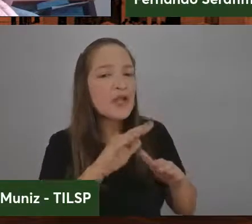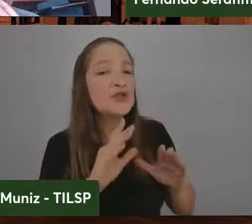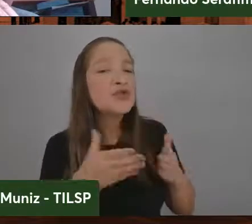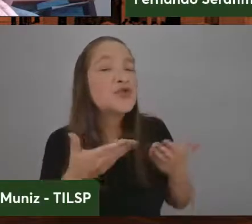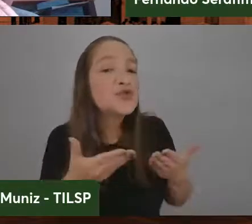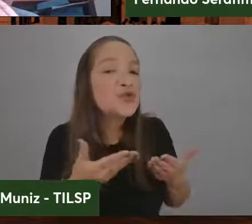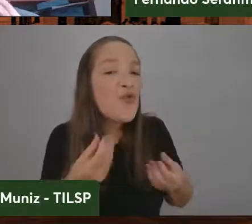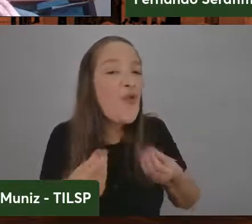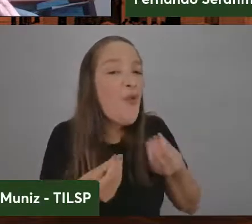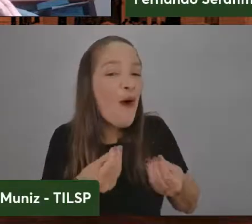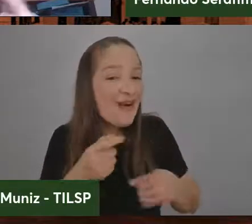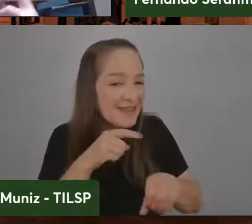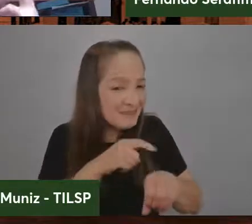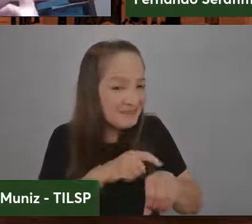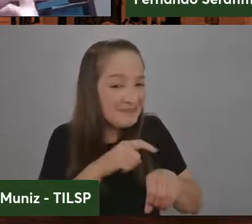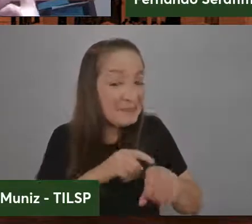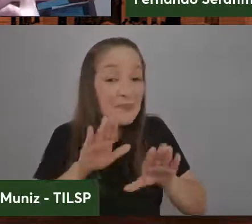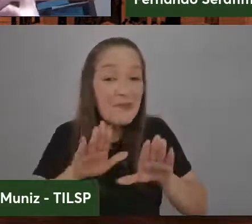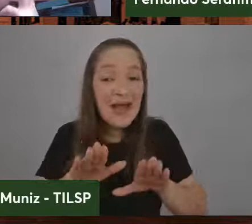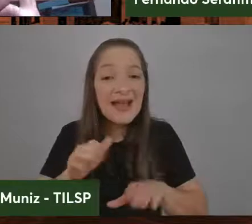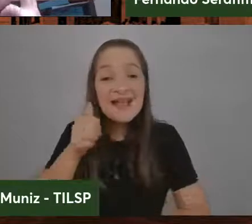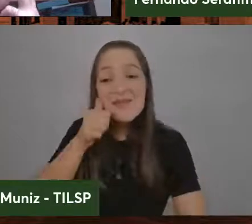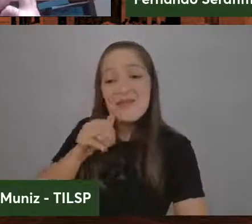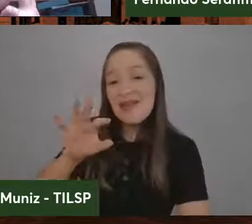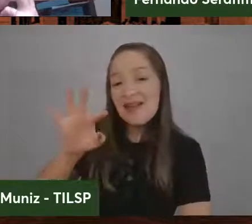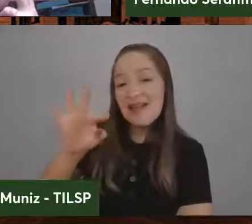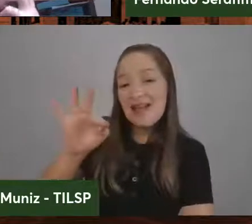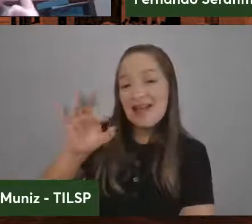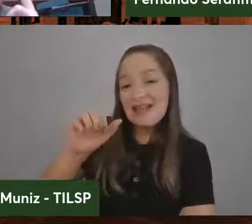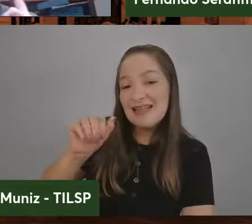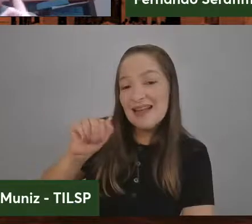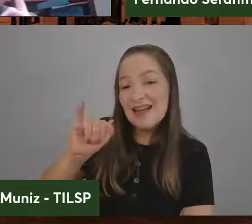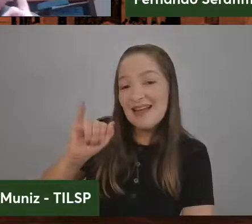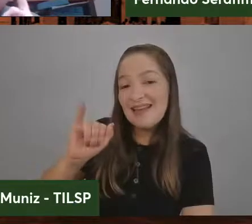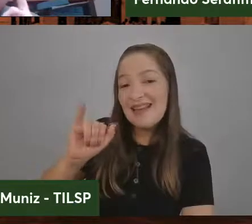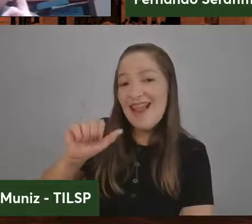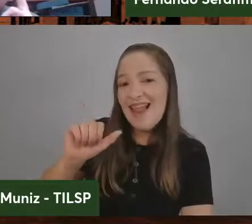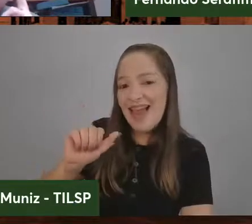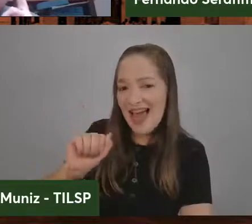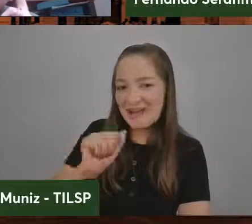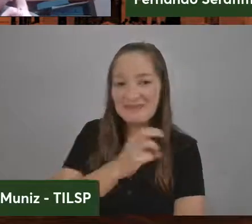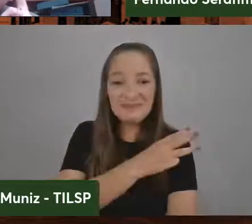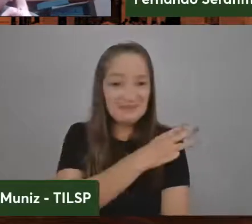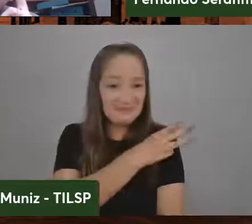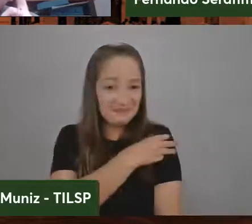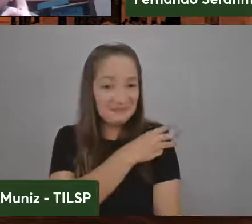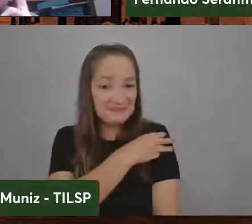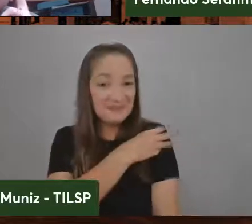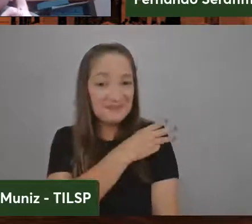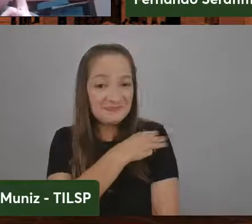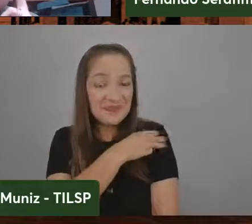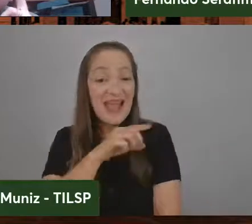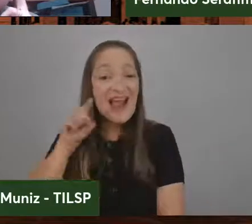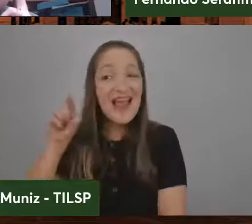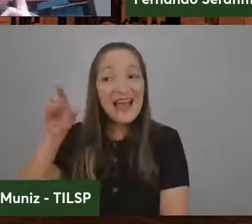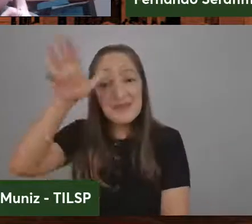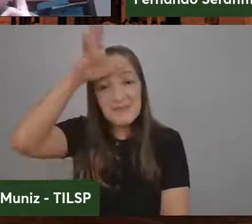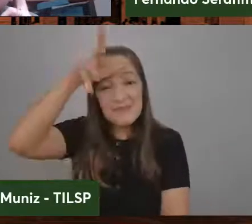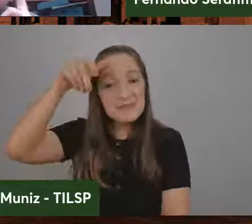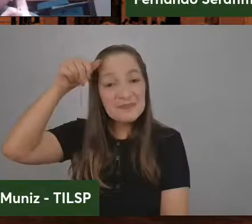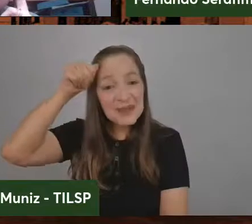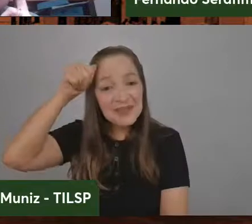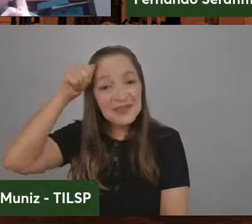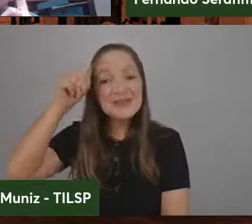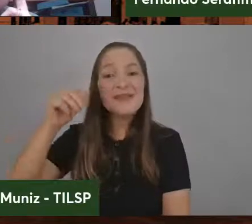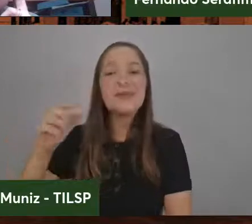a aluna, a Tayla, né, que é a aluna do terceiro ano do ensino médio, aluna de Manaus, ela mandou justamente o contrário. Eu achei muito bonito